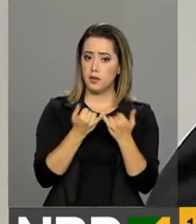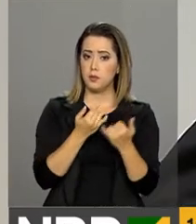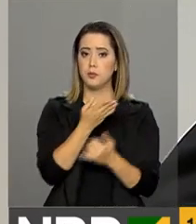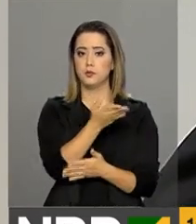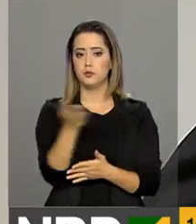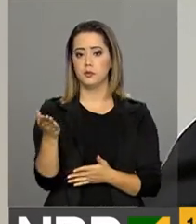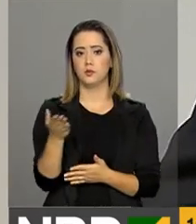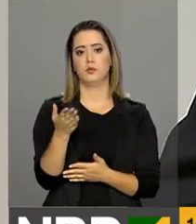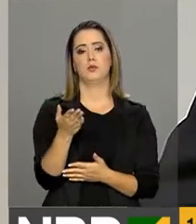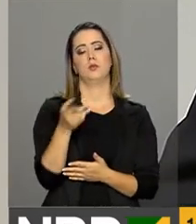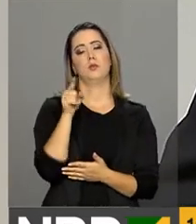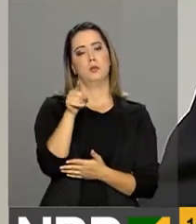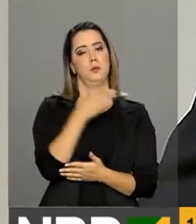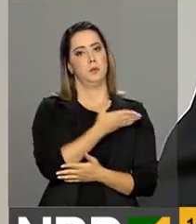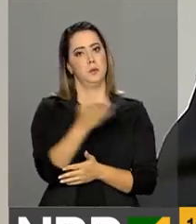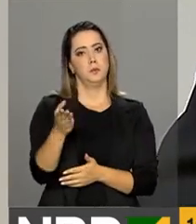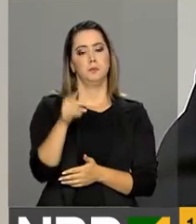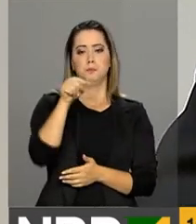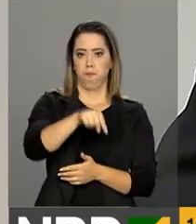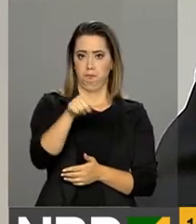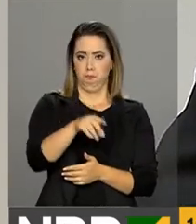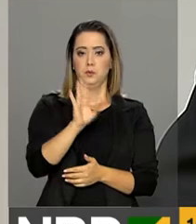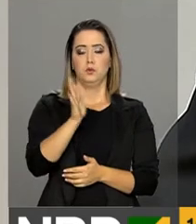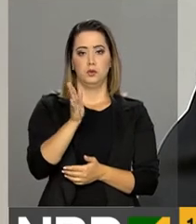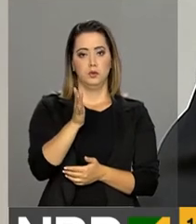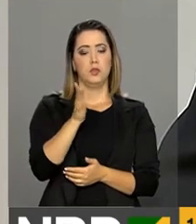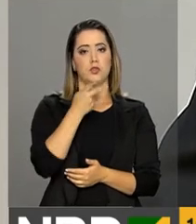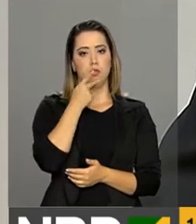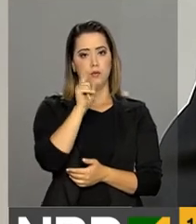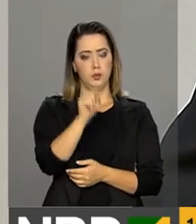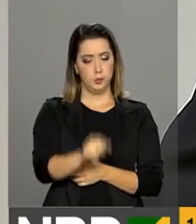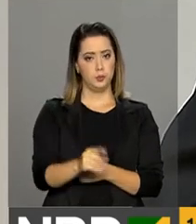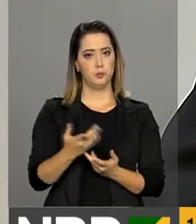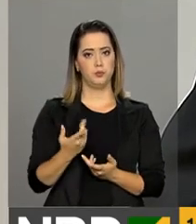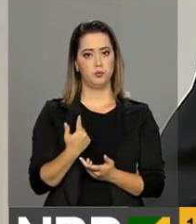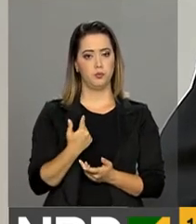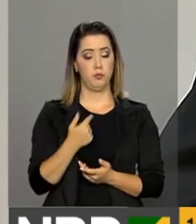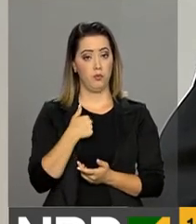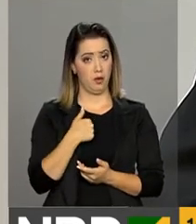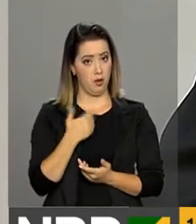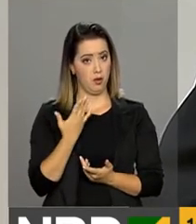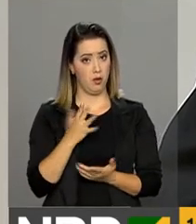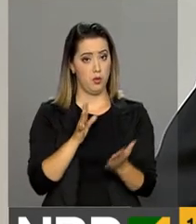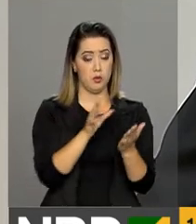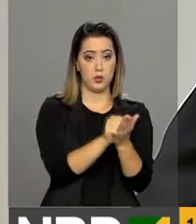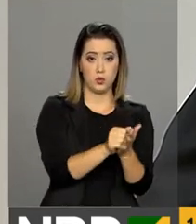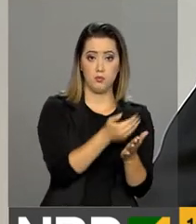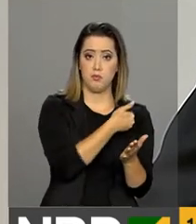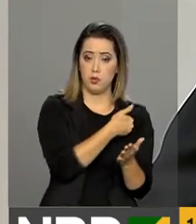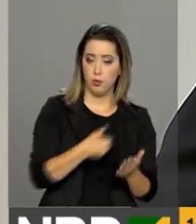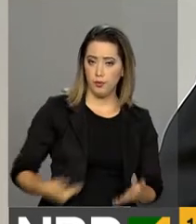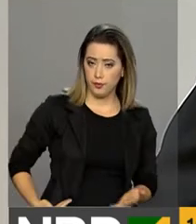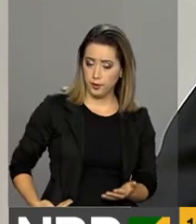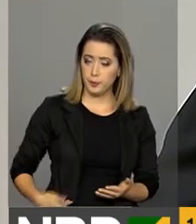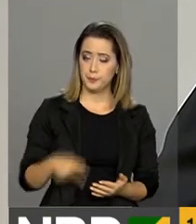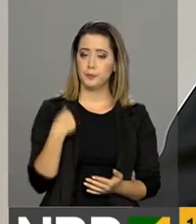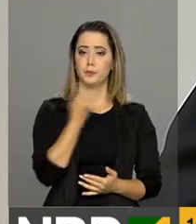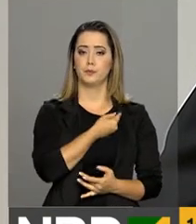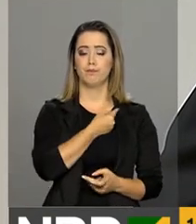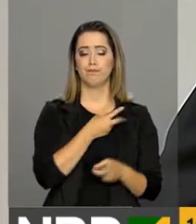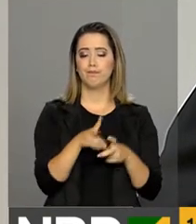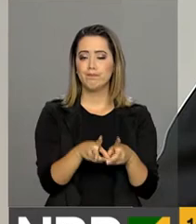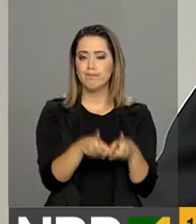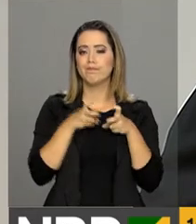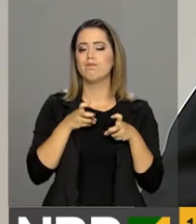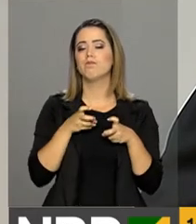os exemplos que você mencionou mal que assumiu o governo nós verificamos